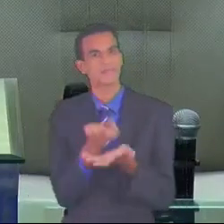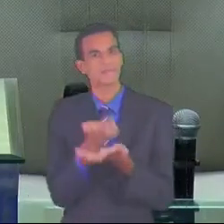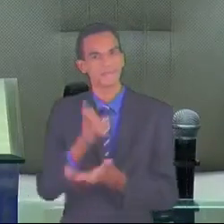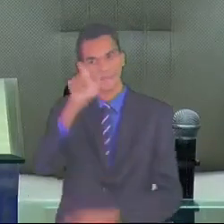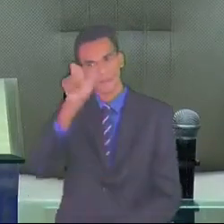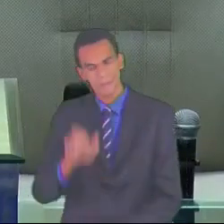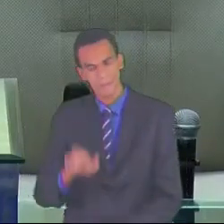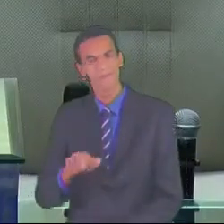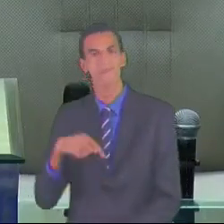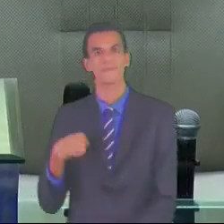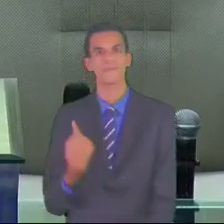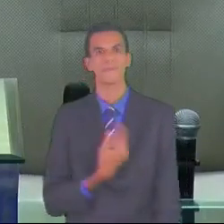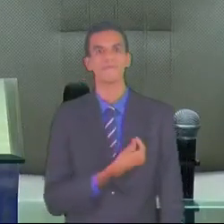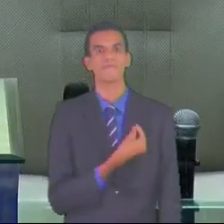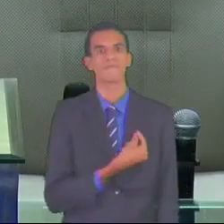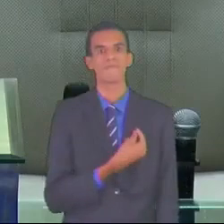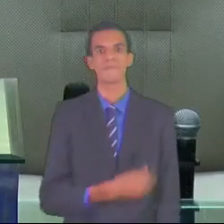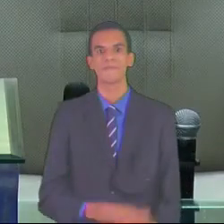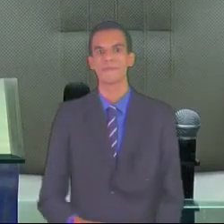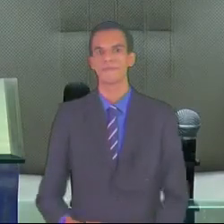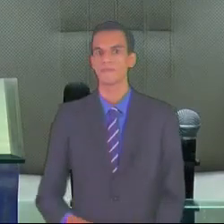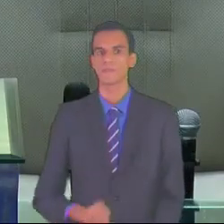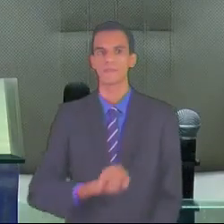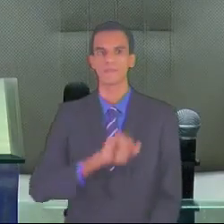presente em nossa vida. Glórias a Jesus.